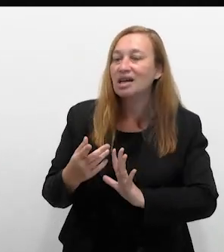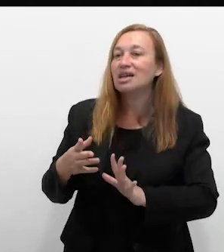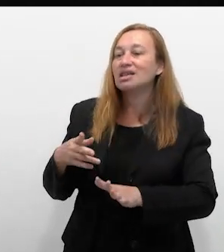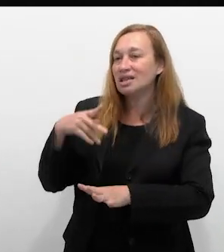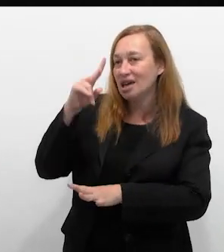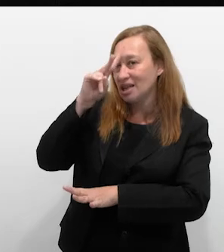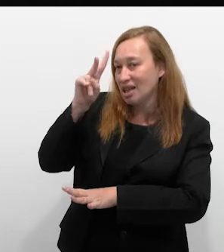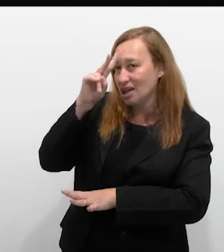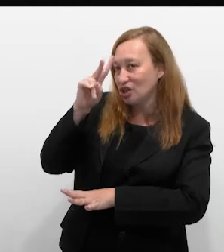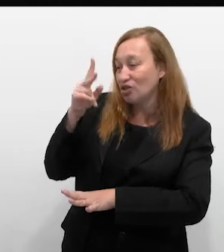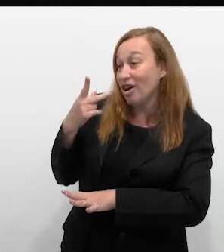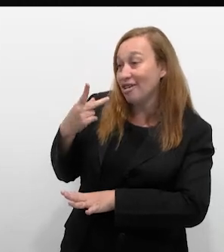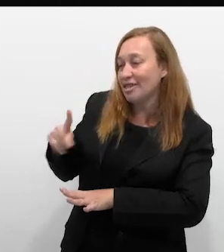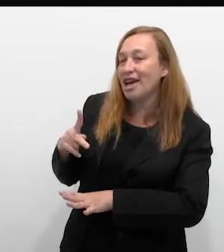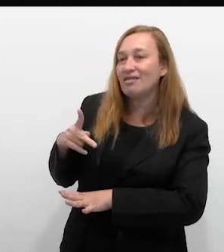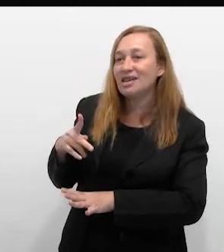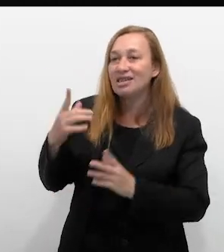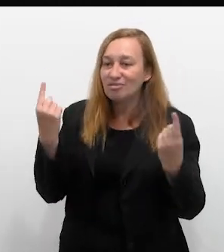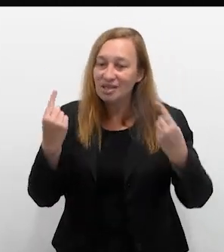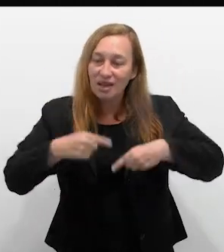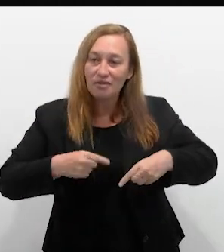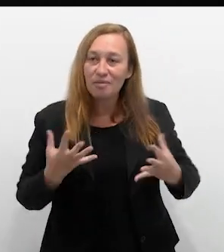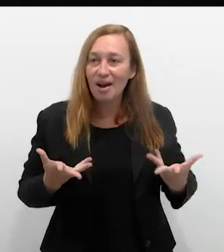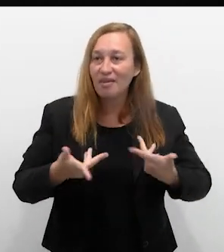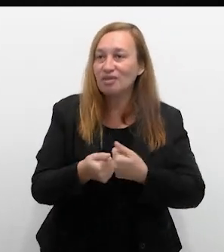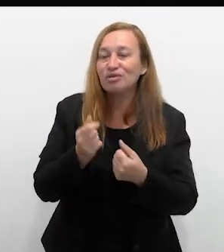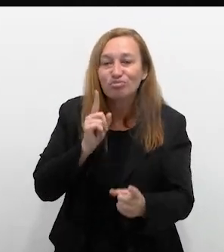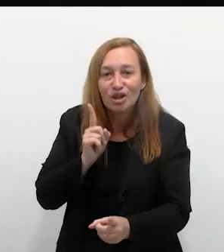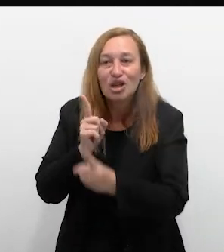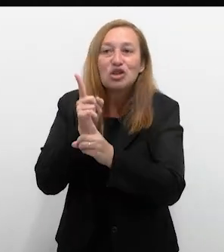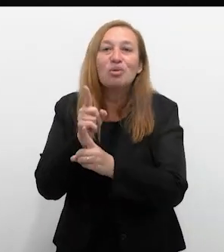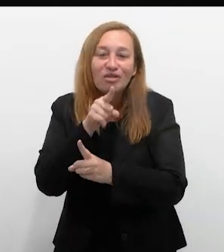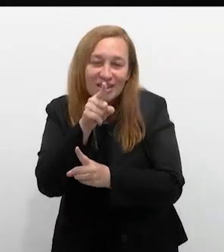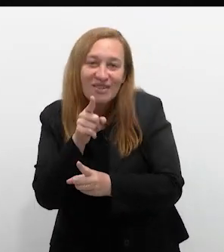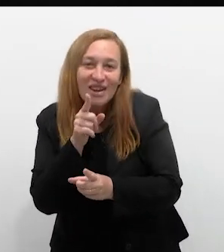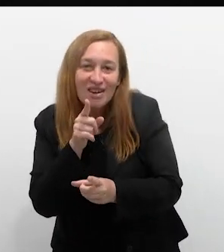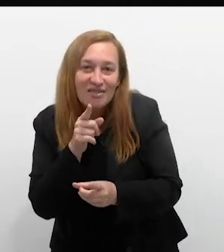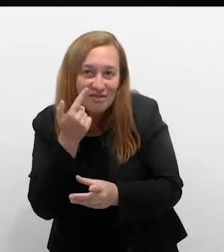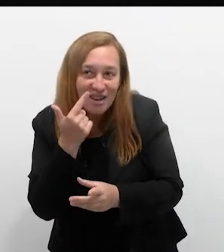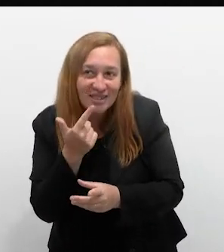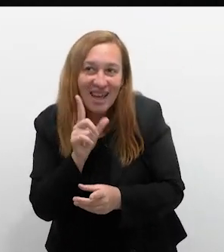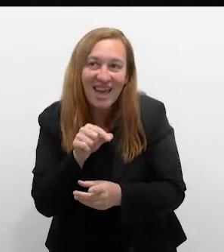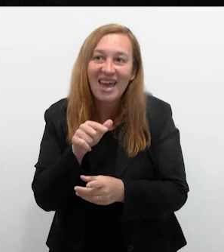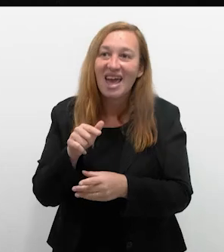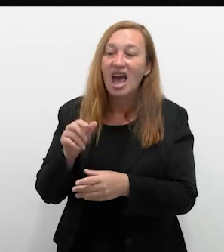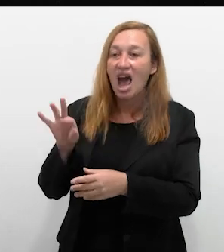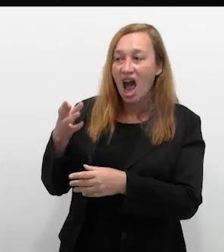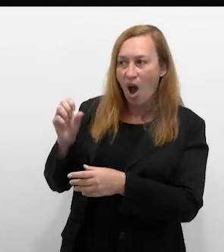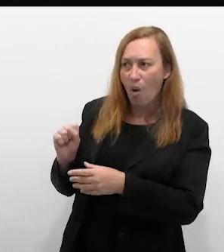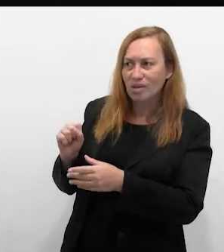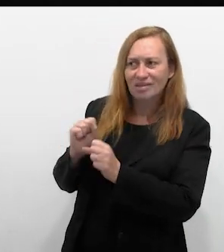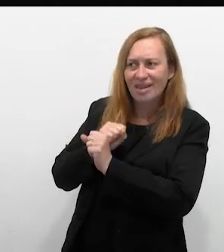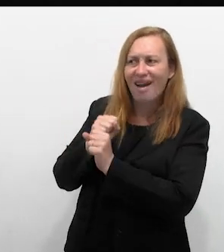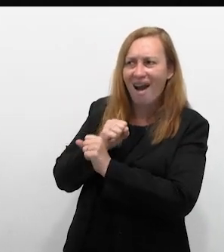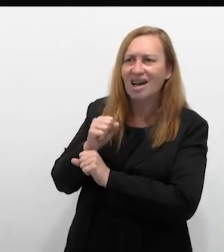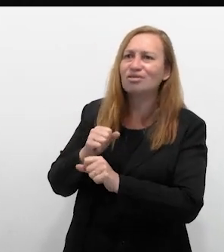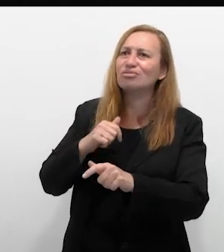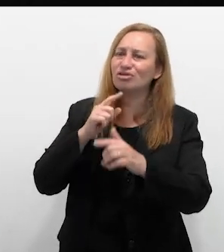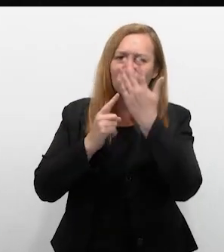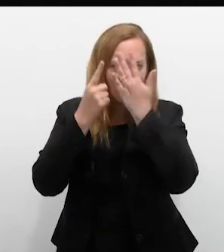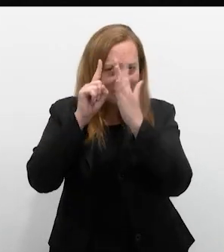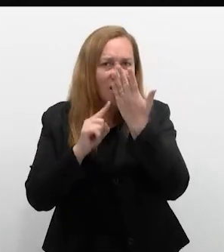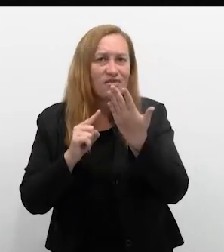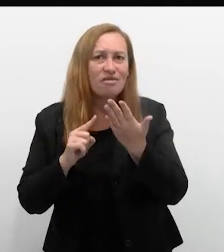da Rosa e está sendo um desafio muito gostoso de fazer. E são descobertas, né, Jorge, que você vai fazendo, né? Exatamente. Porque a Rosa tem camadas,